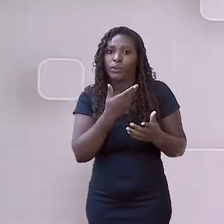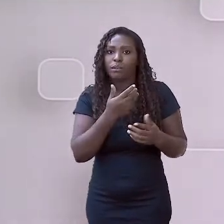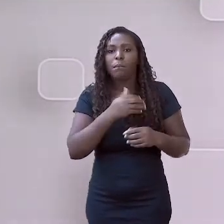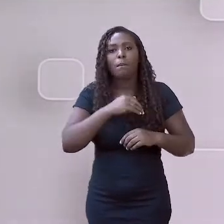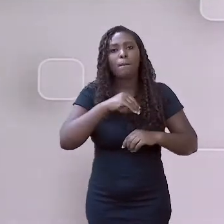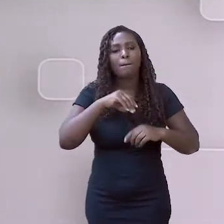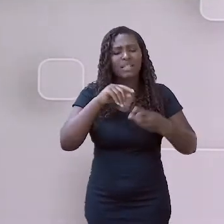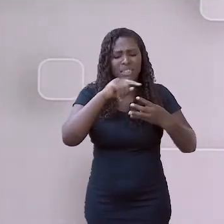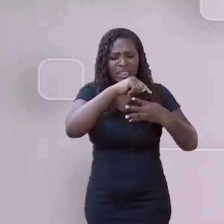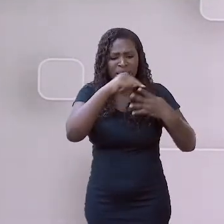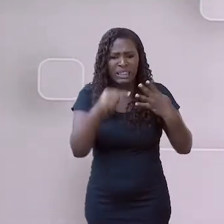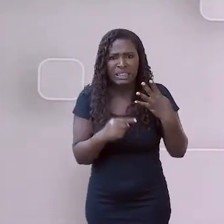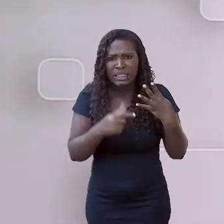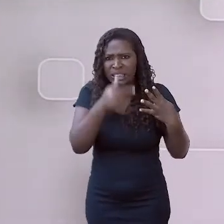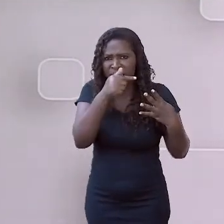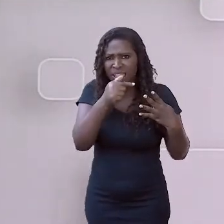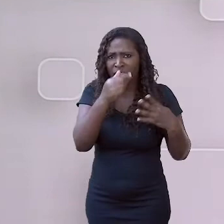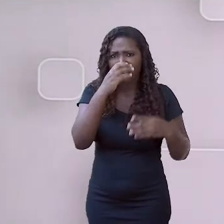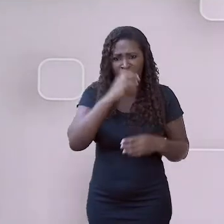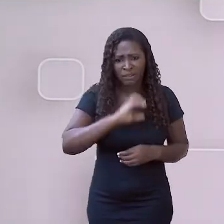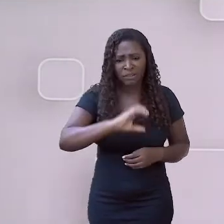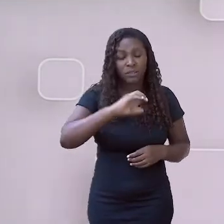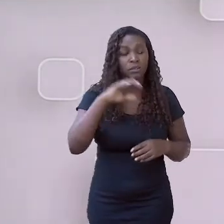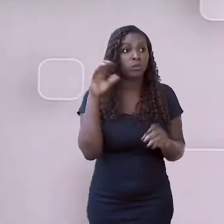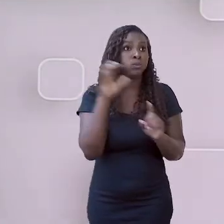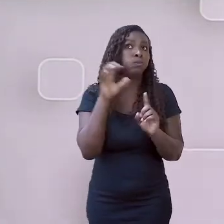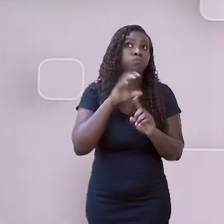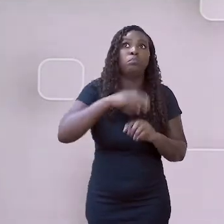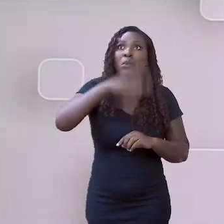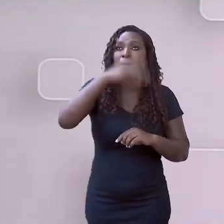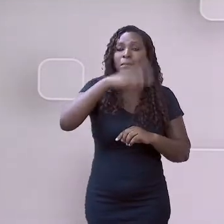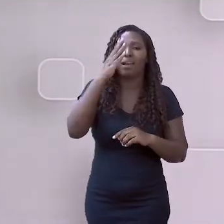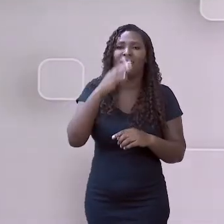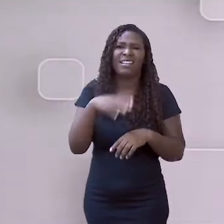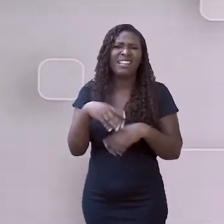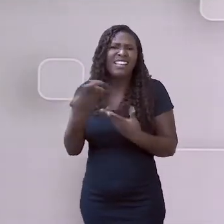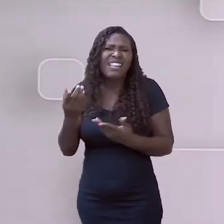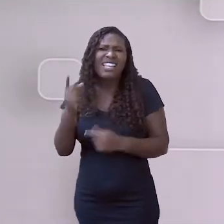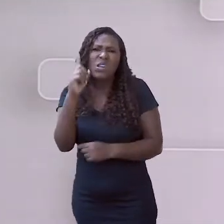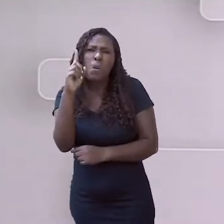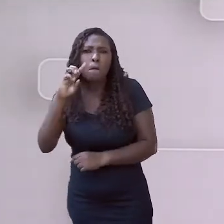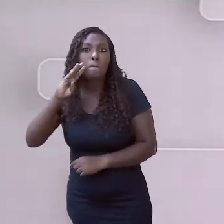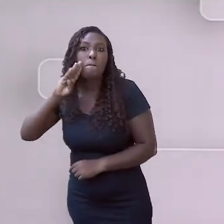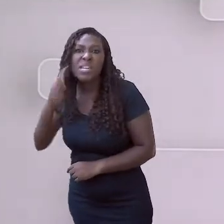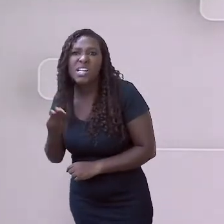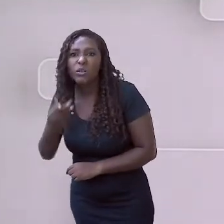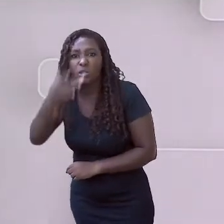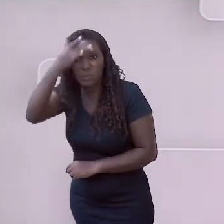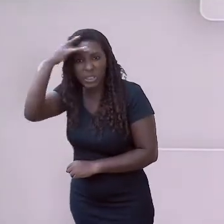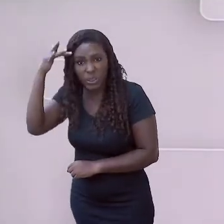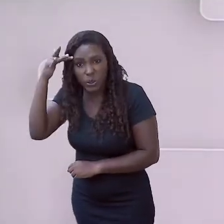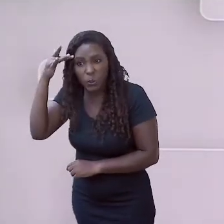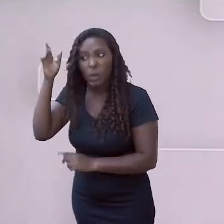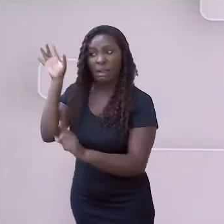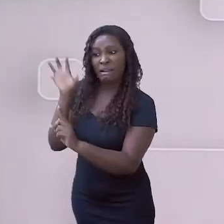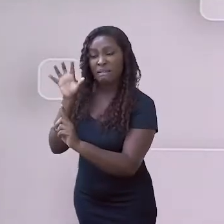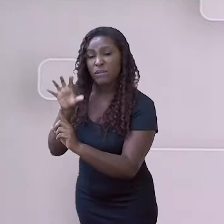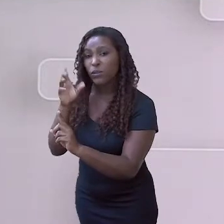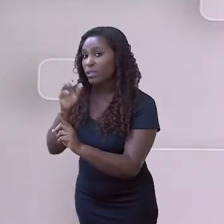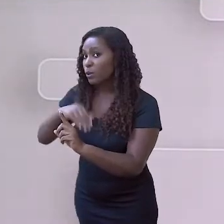problema. Por quê? Porque as riquezas não estão distribuídas de igual